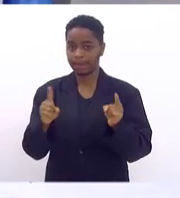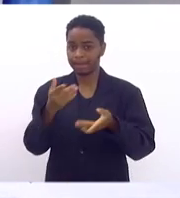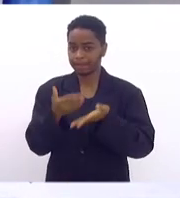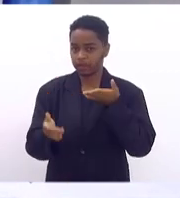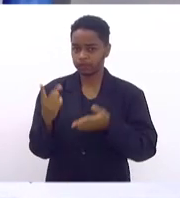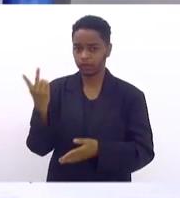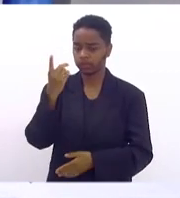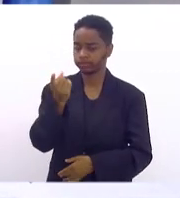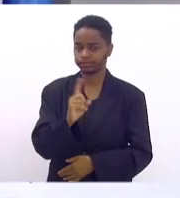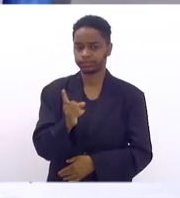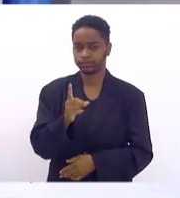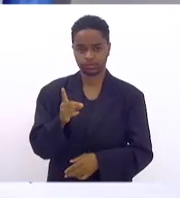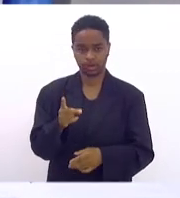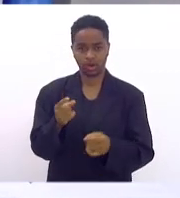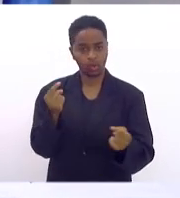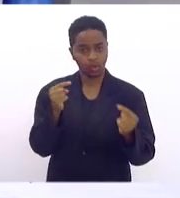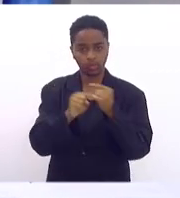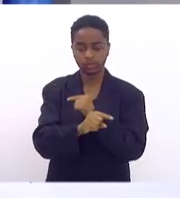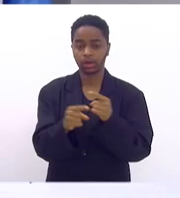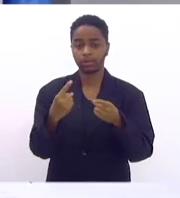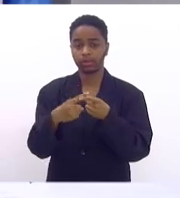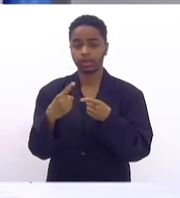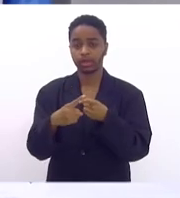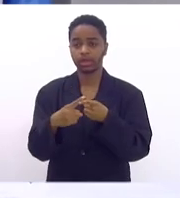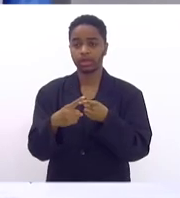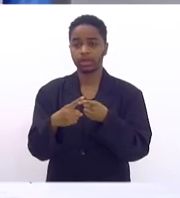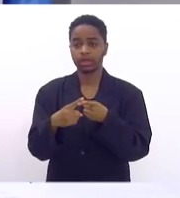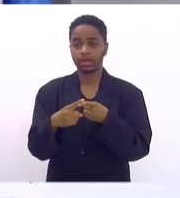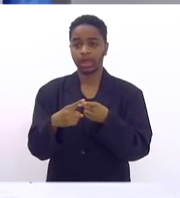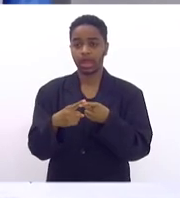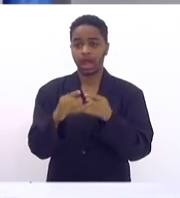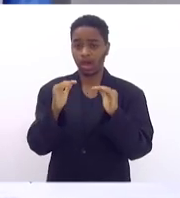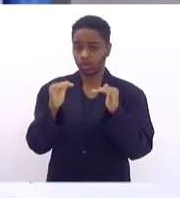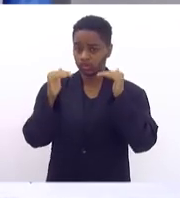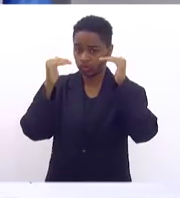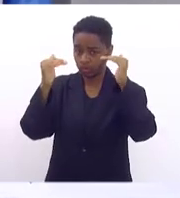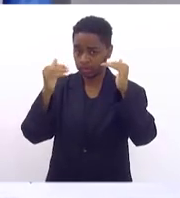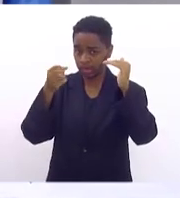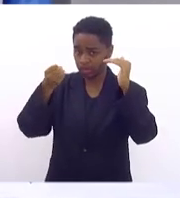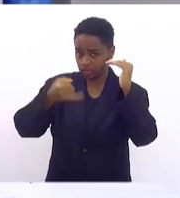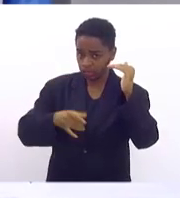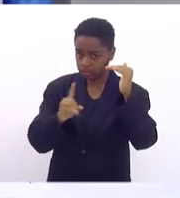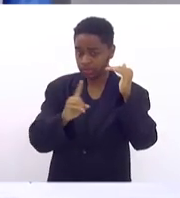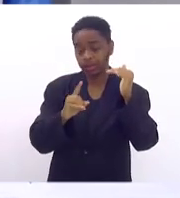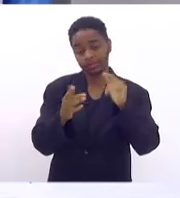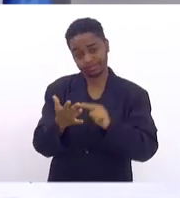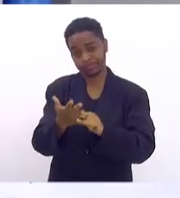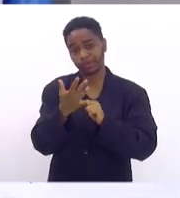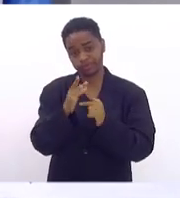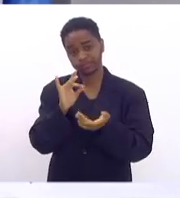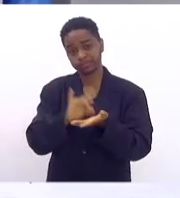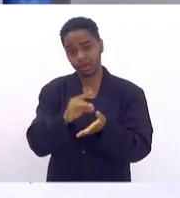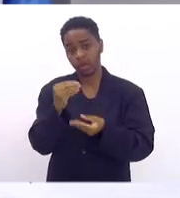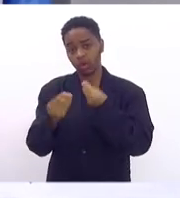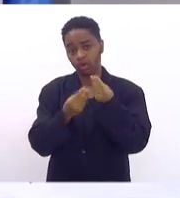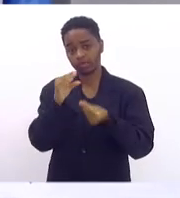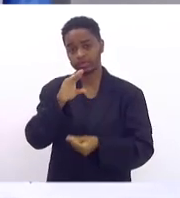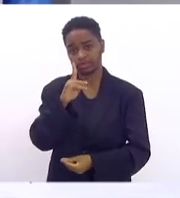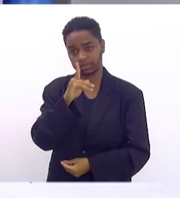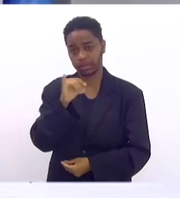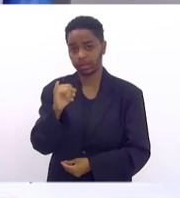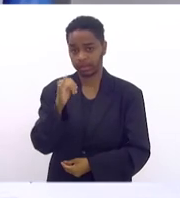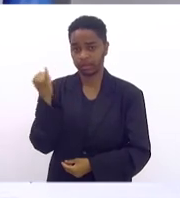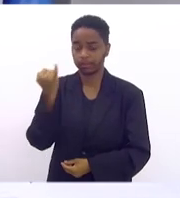valor. Muito pelo contrário, o não esclarecimento das autoridades diz muito o quanto que essa CPI ela